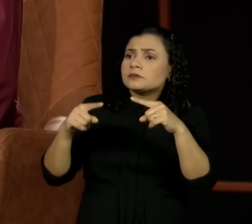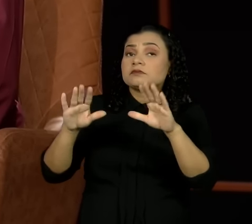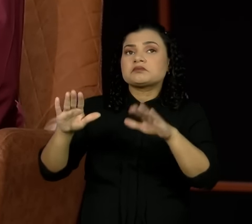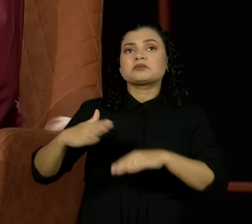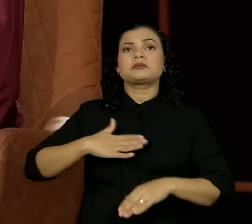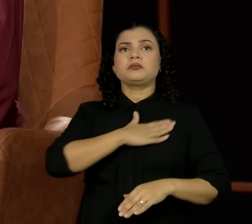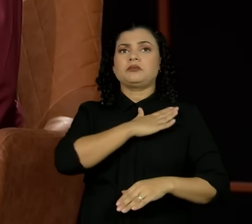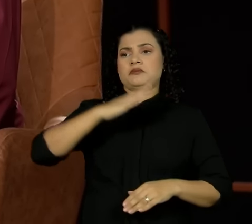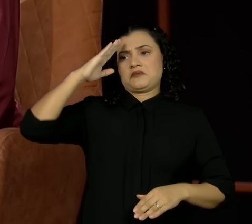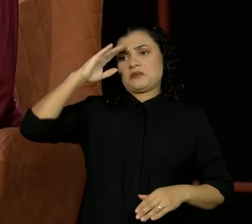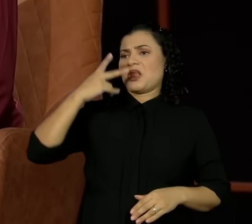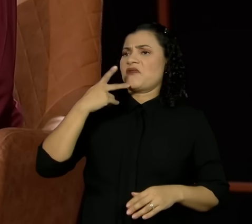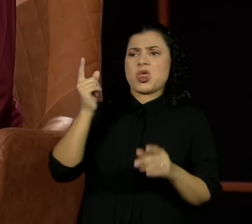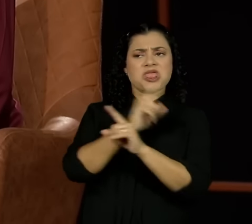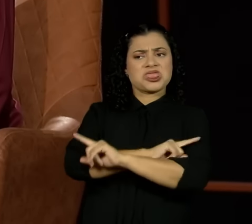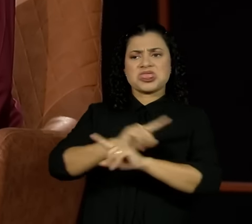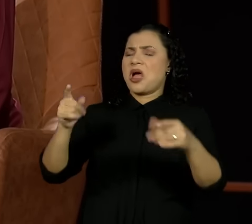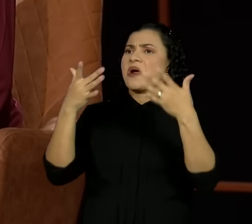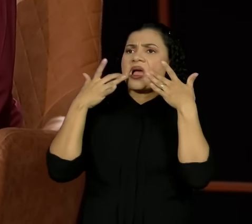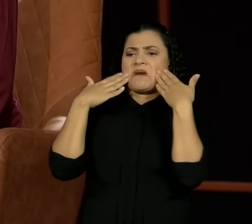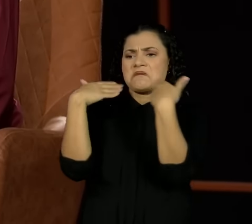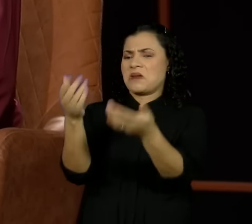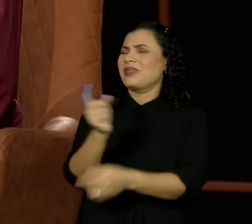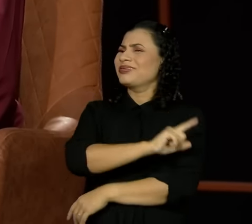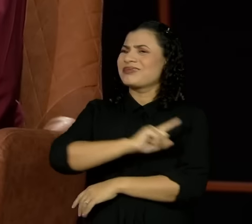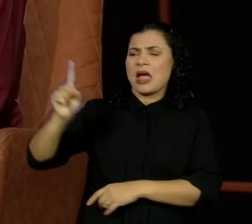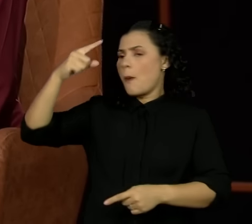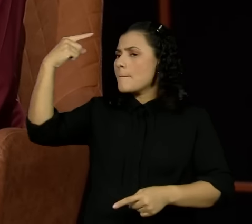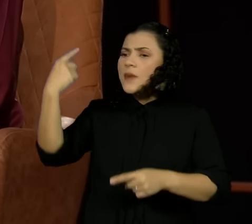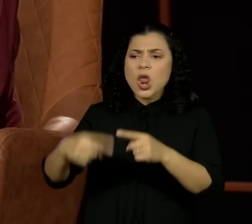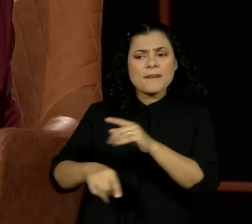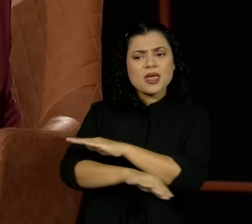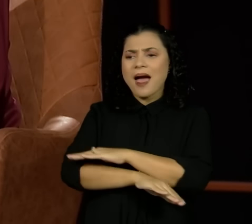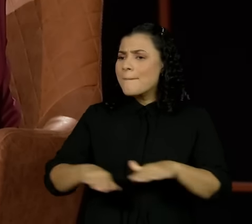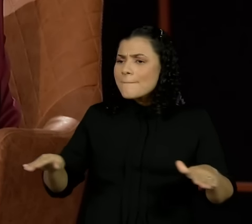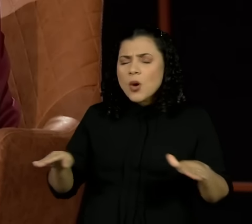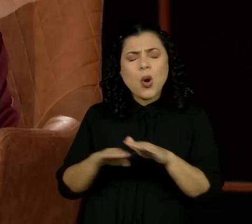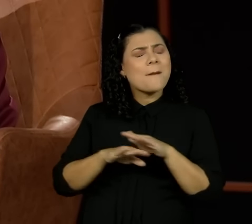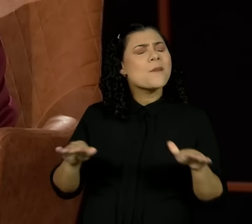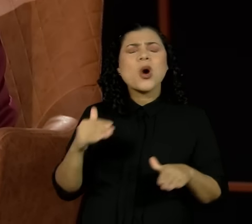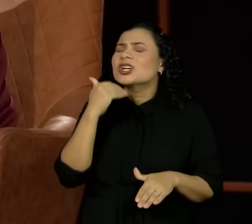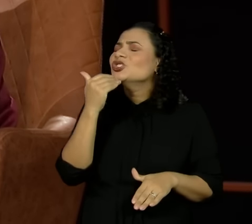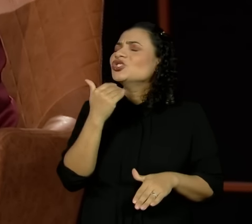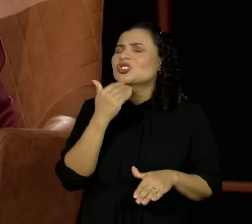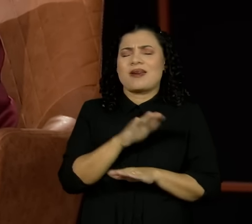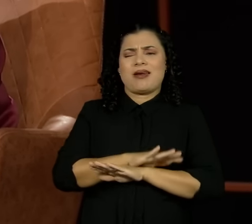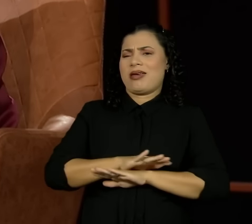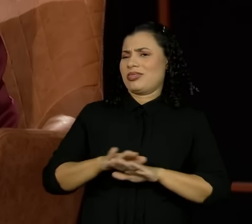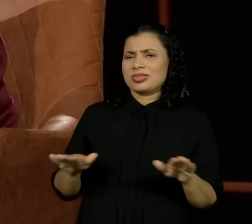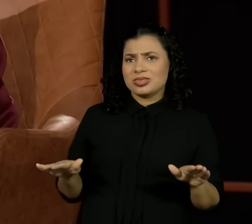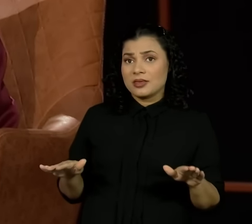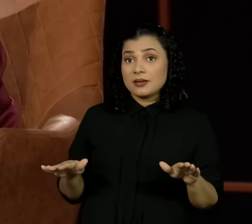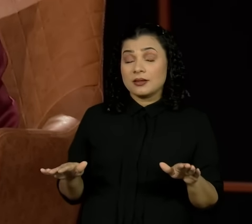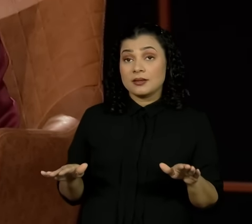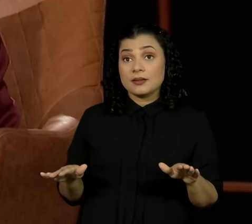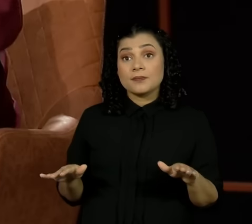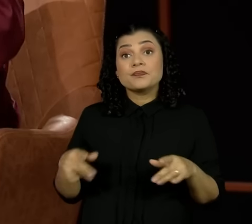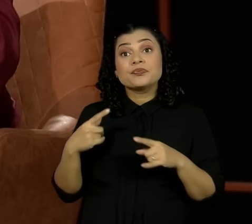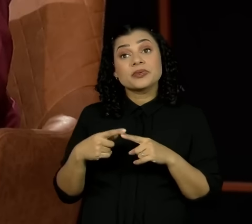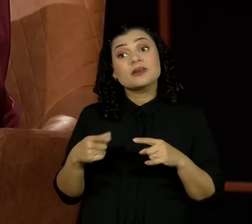mas nem pensar que vocês vão montar. Mas nem, não adianta nem pensar, porque era engraçado, né? Ele